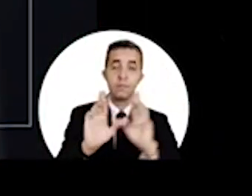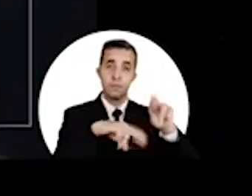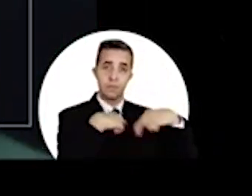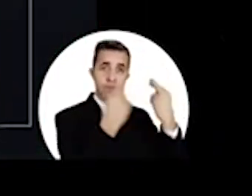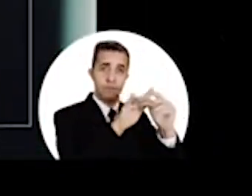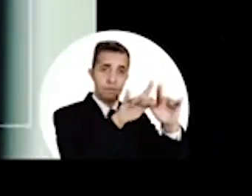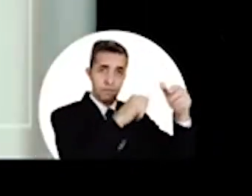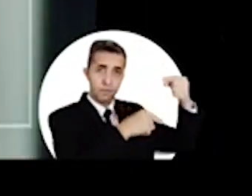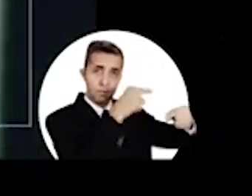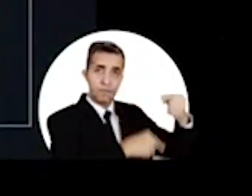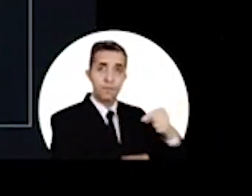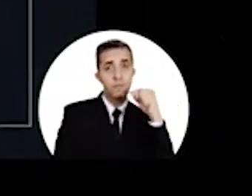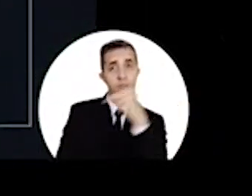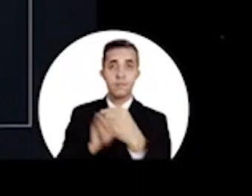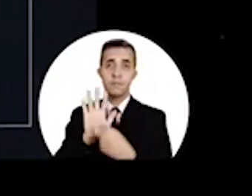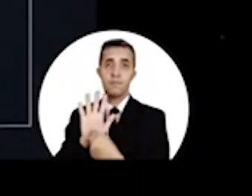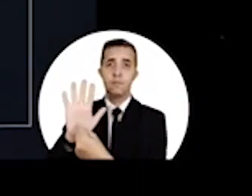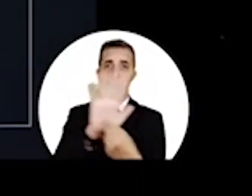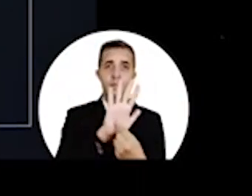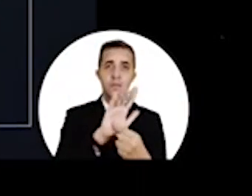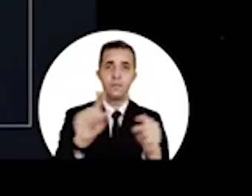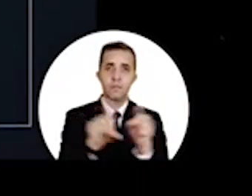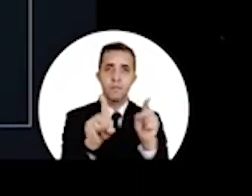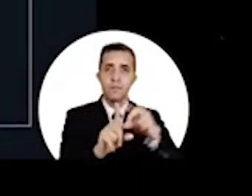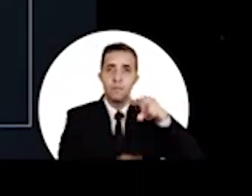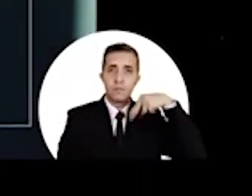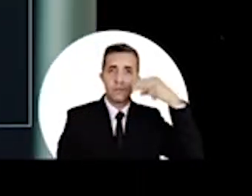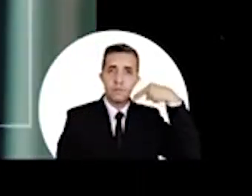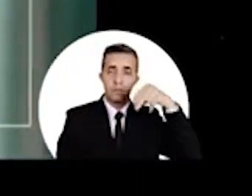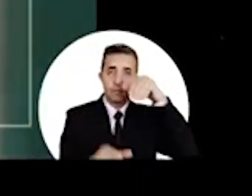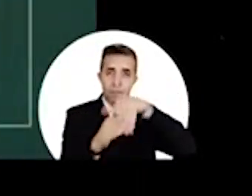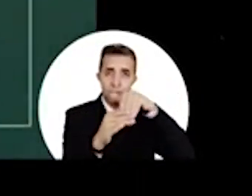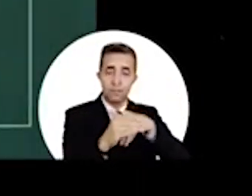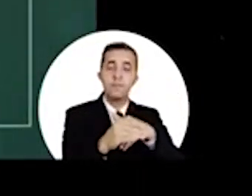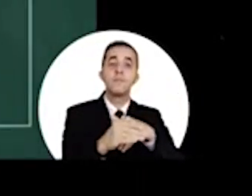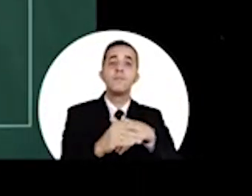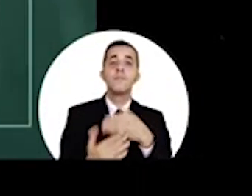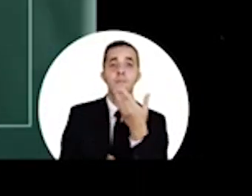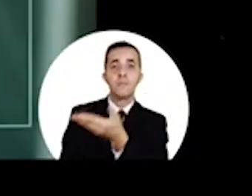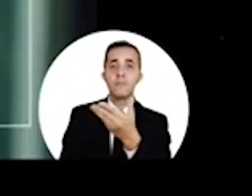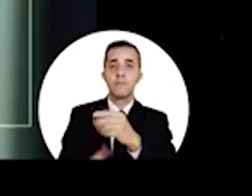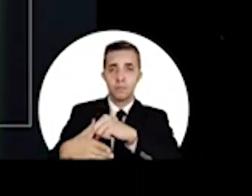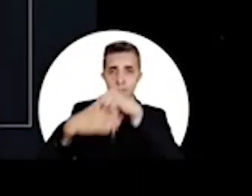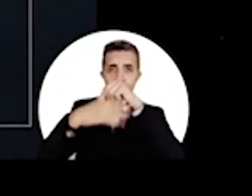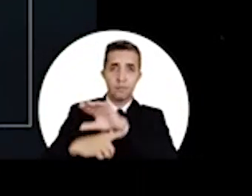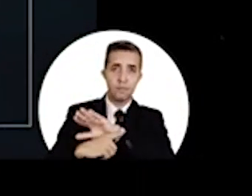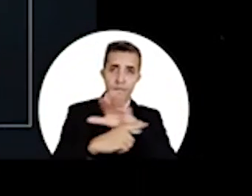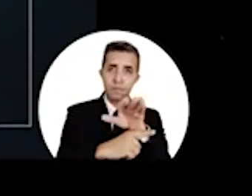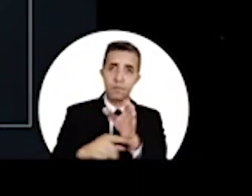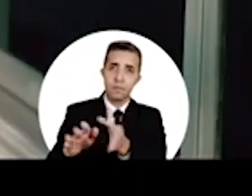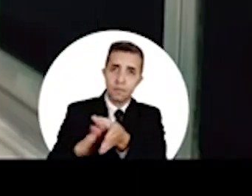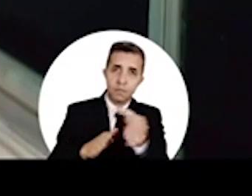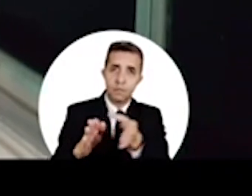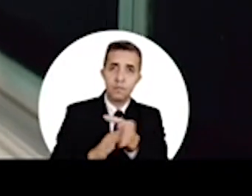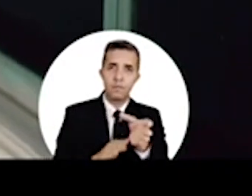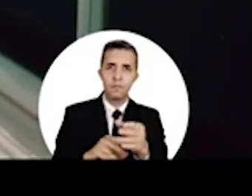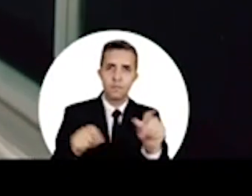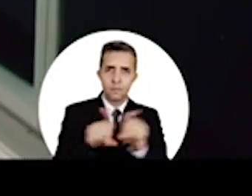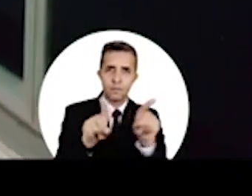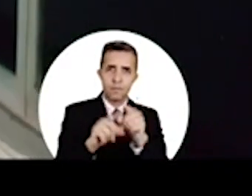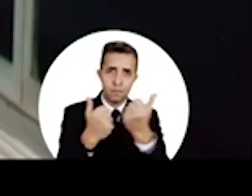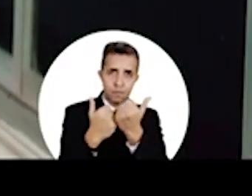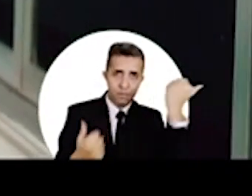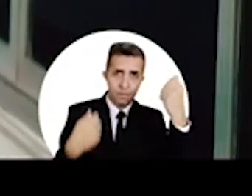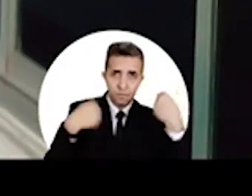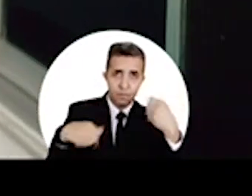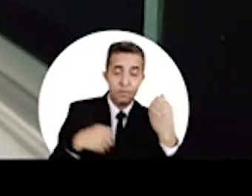plenário. Ou seja, é fundamental para orientar os seus colegas de bancada nas sessões. Além disso, em